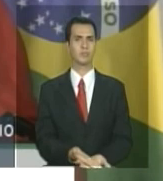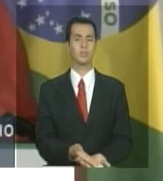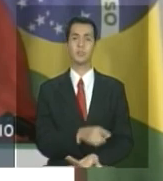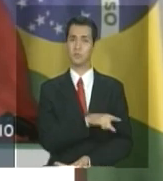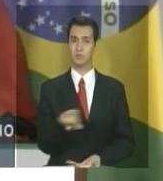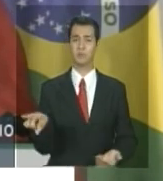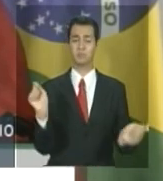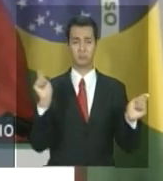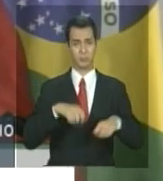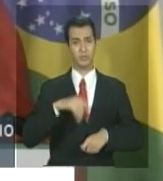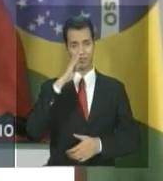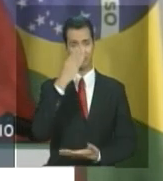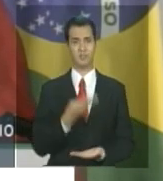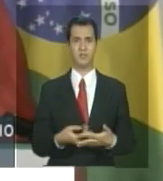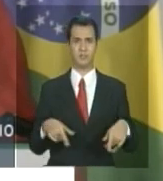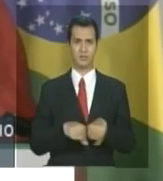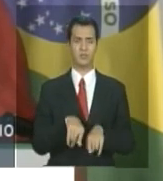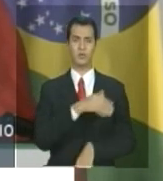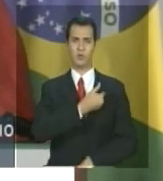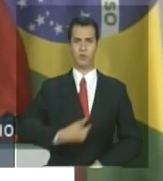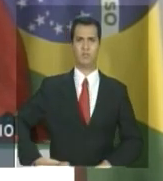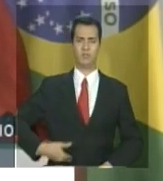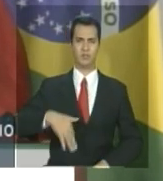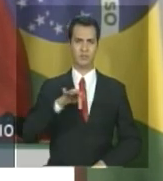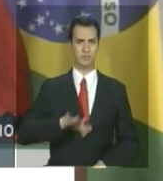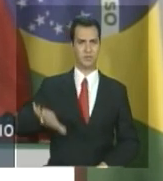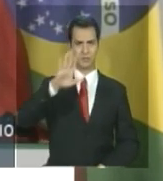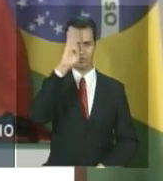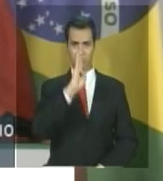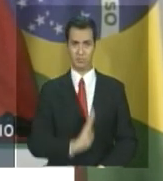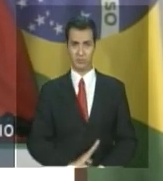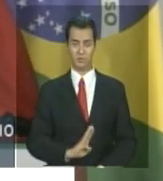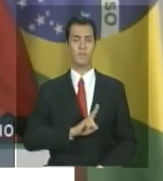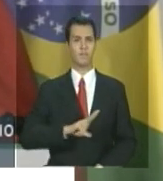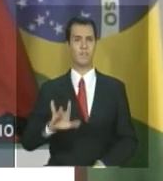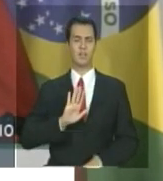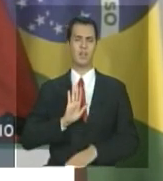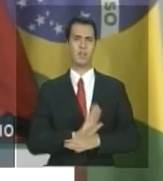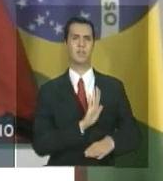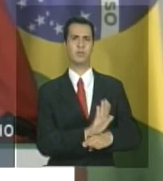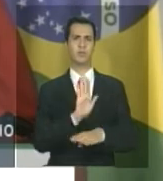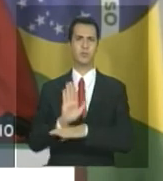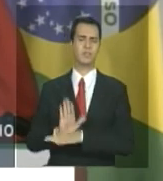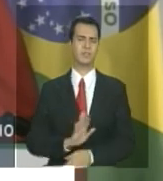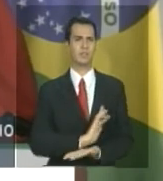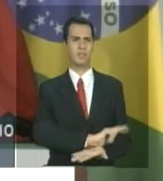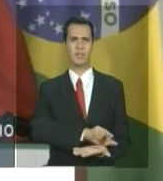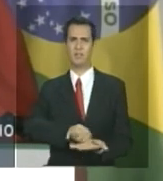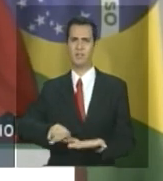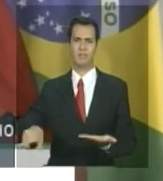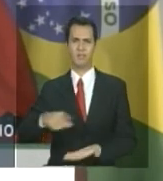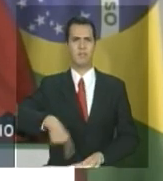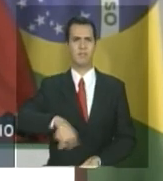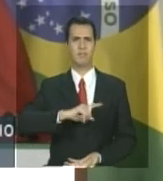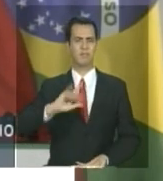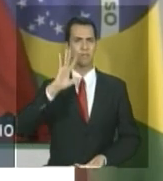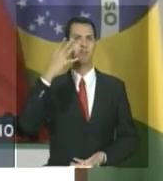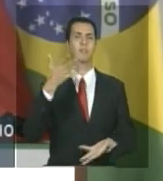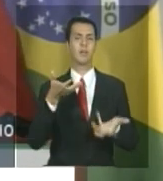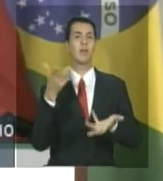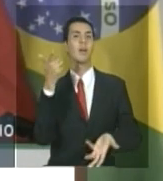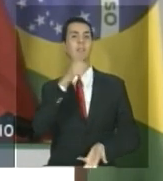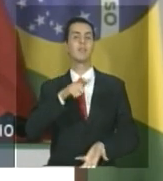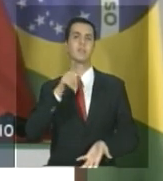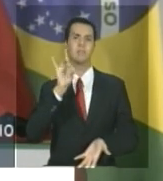ter certeza que o governo brasileiro apoiará todas as iniciativas no sentido de torná-lo uma